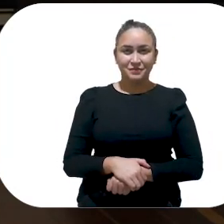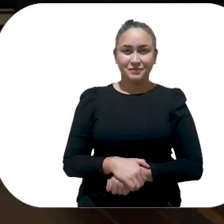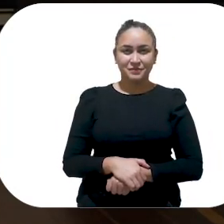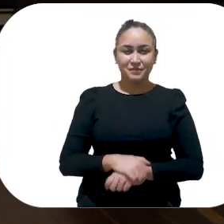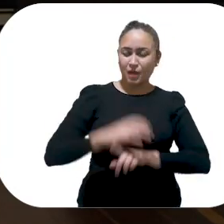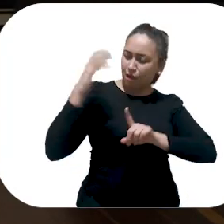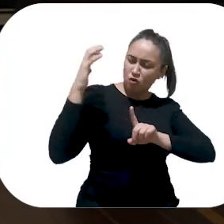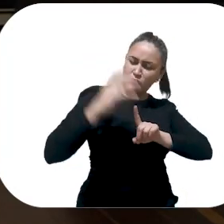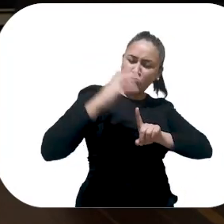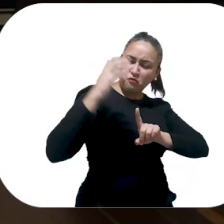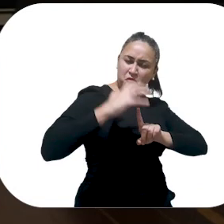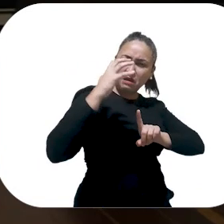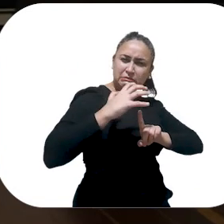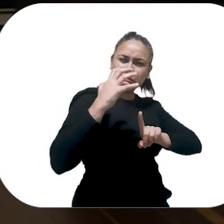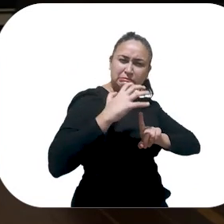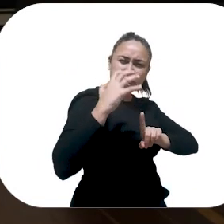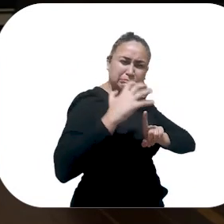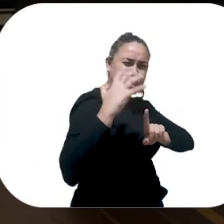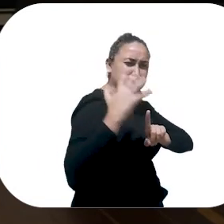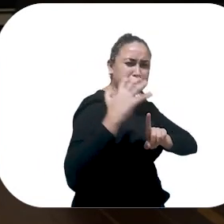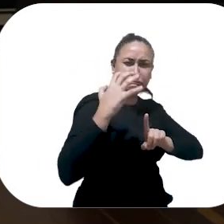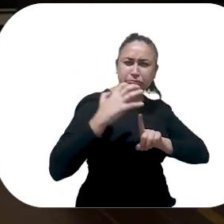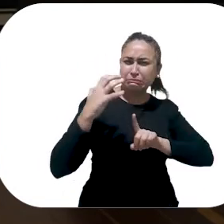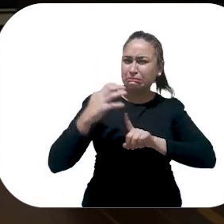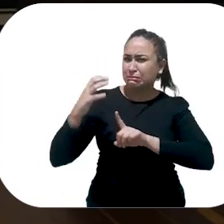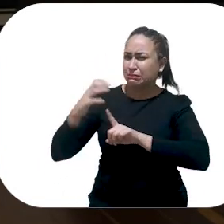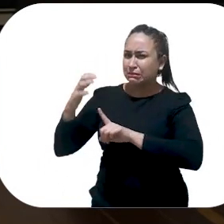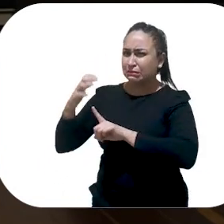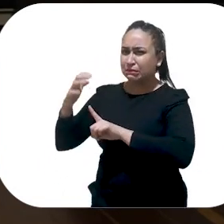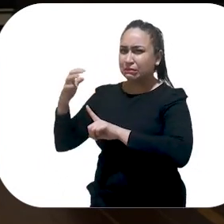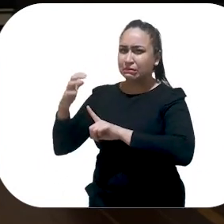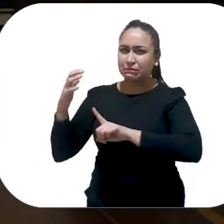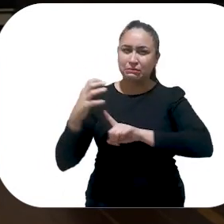Entraram pelos meus olhos, pela minha boca,